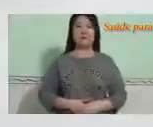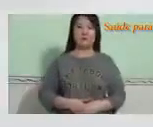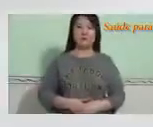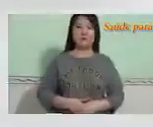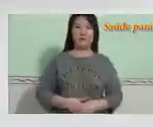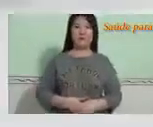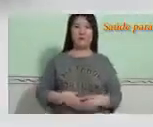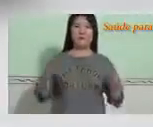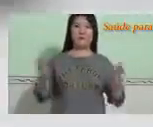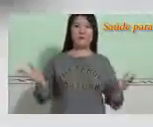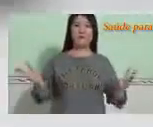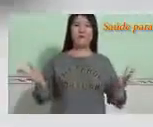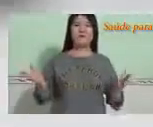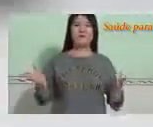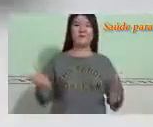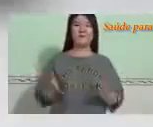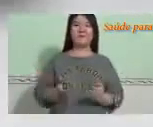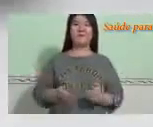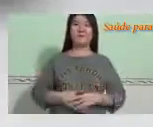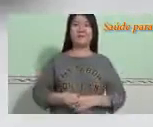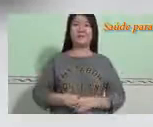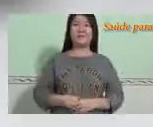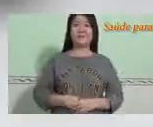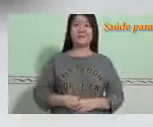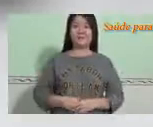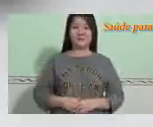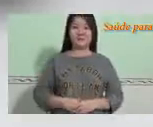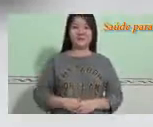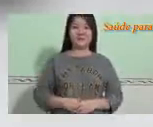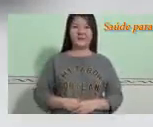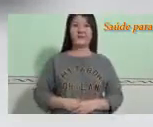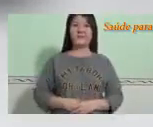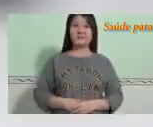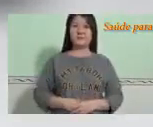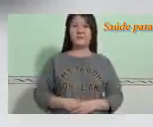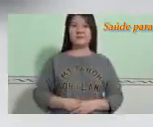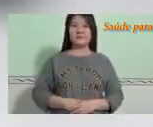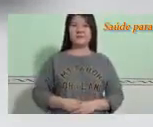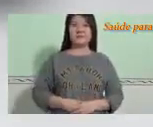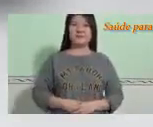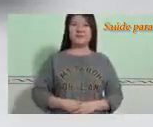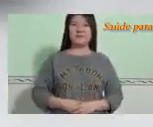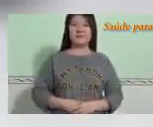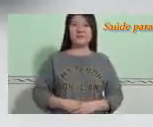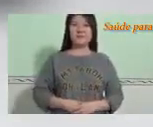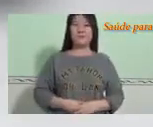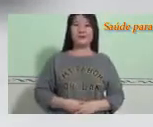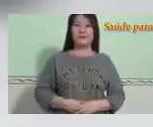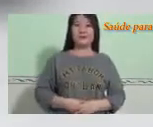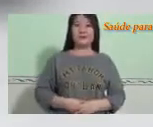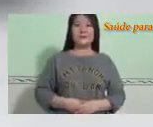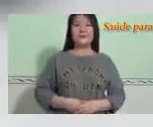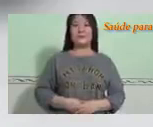brancos, vírgula, como o barulho de uma máquina de lavar roupa, vírgula, do exaustor da cozinha ligado ou um rádio fora da estação, vírgula,